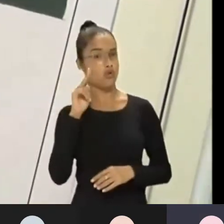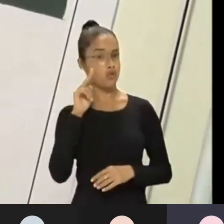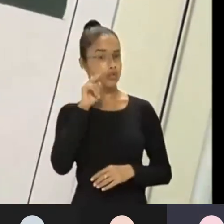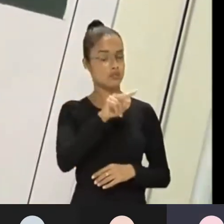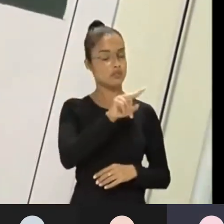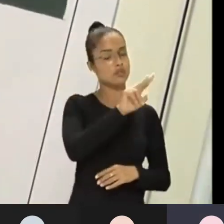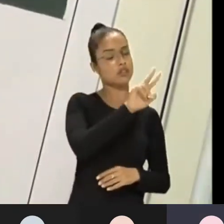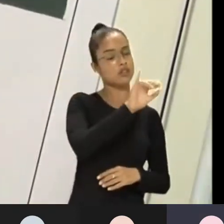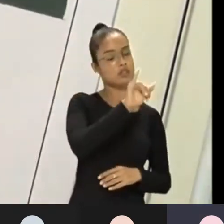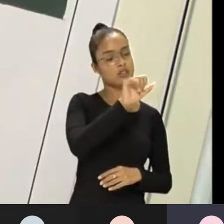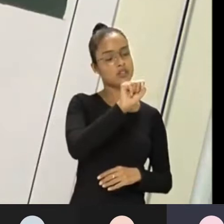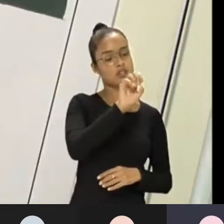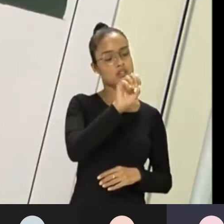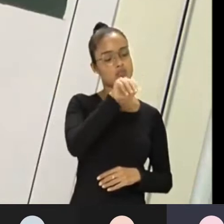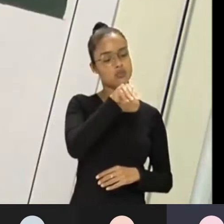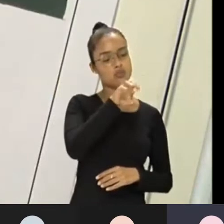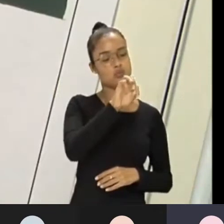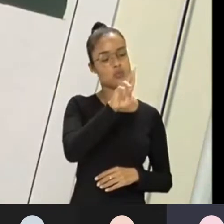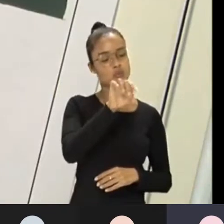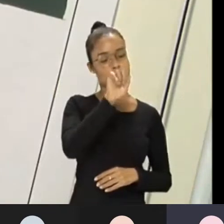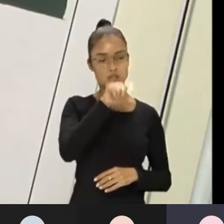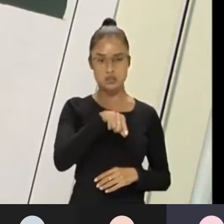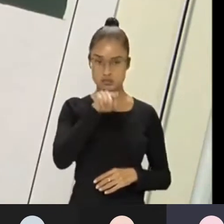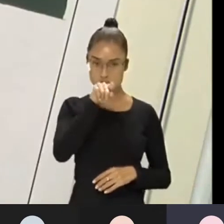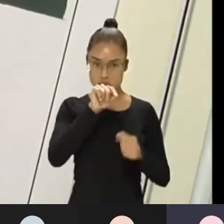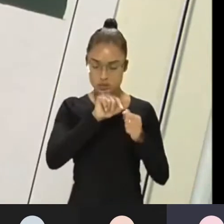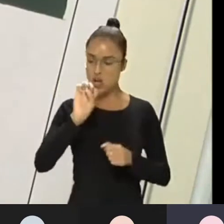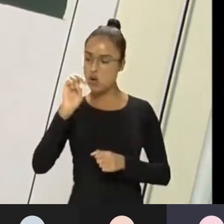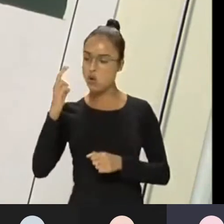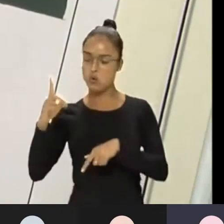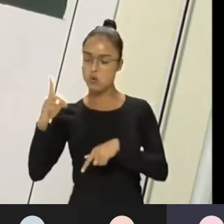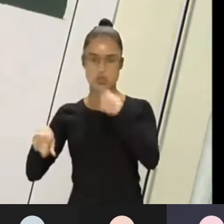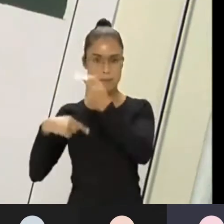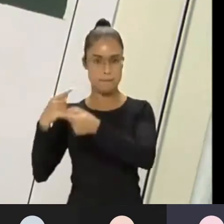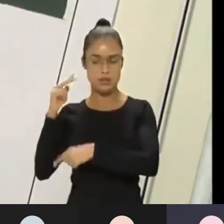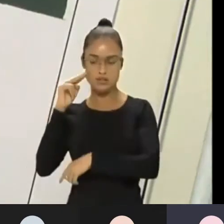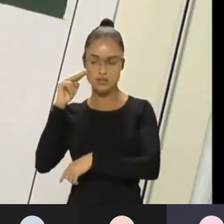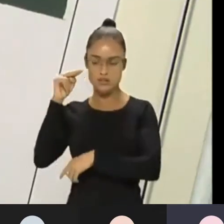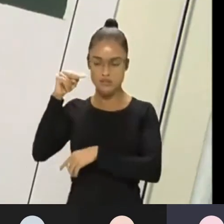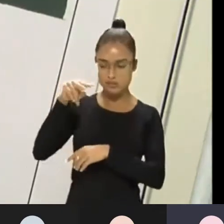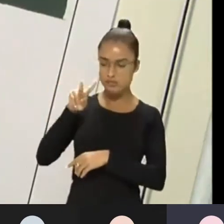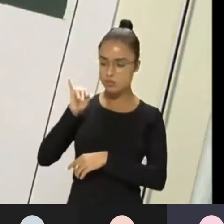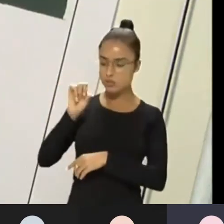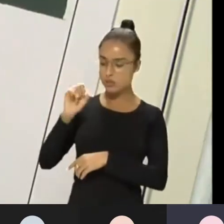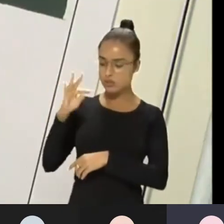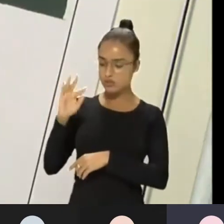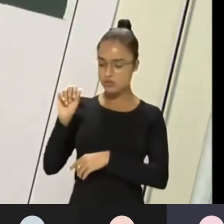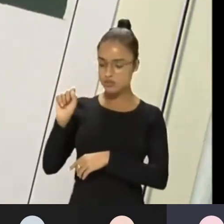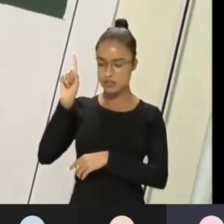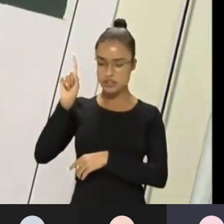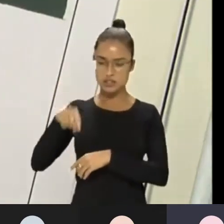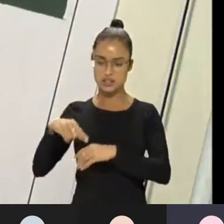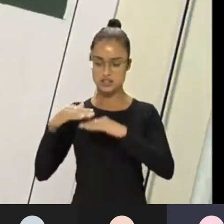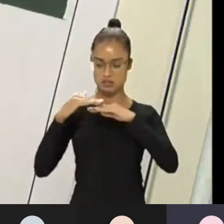fazer a vista. Como é uma coleta de dados, você que vai extrair as medidas e